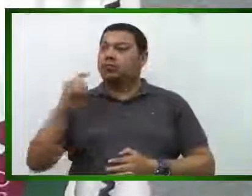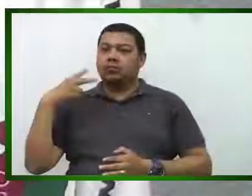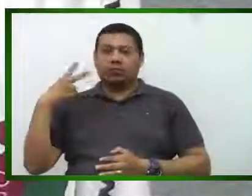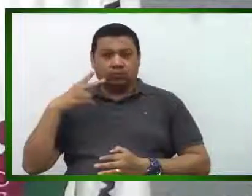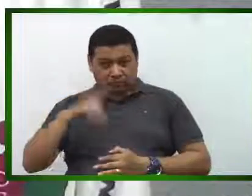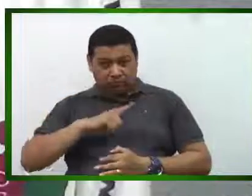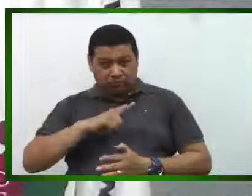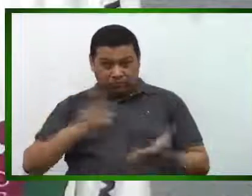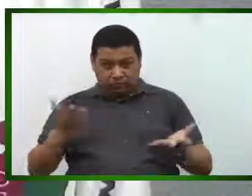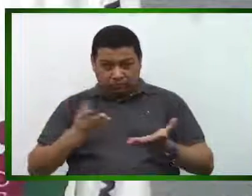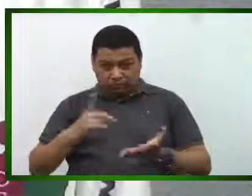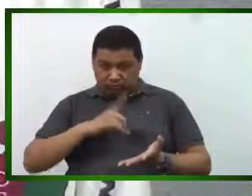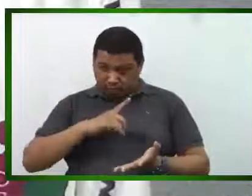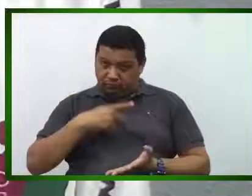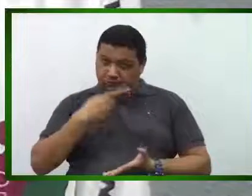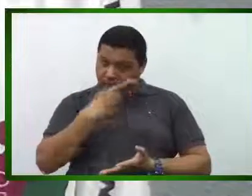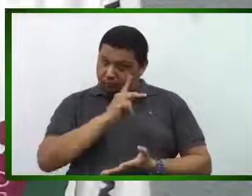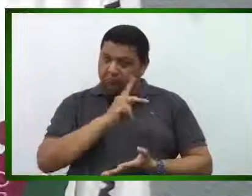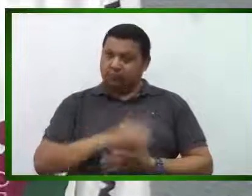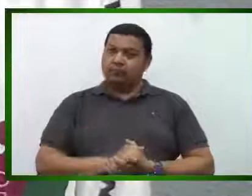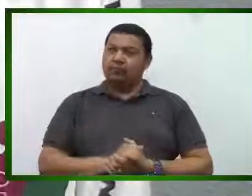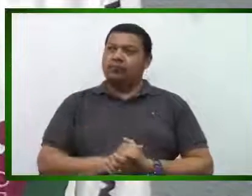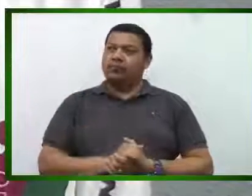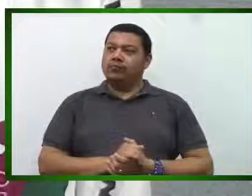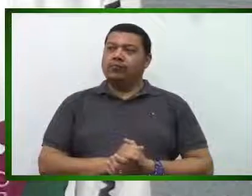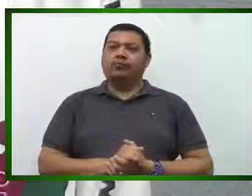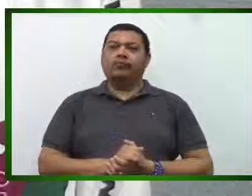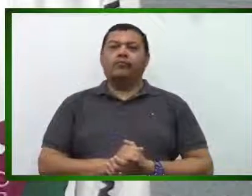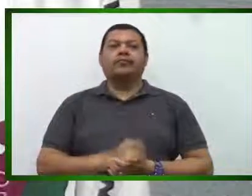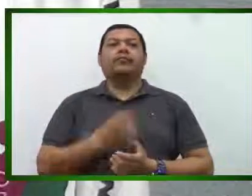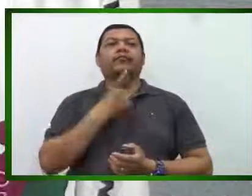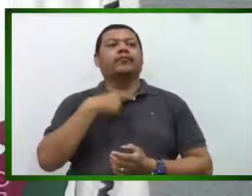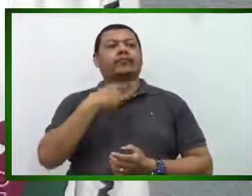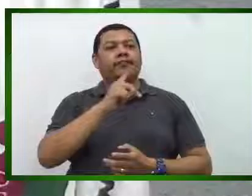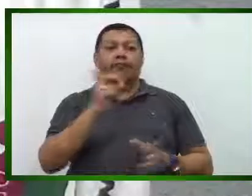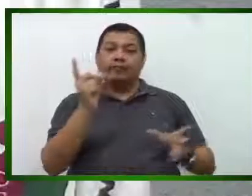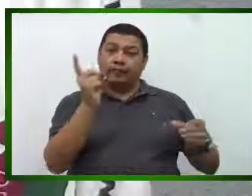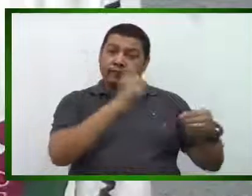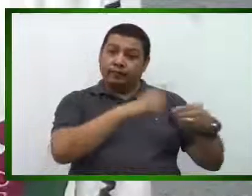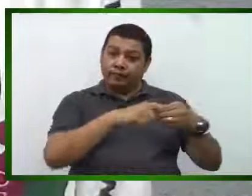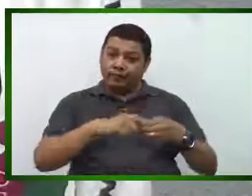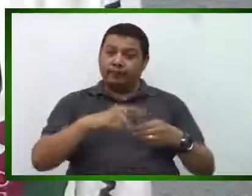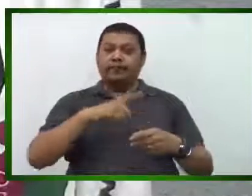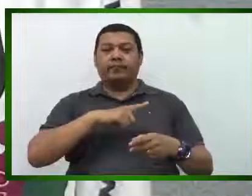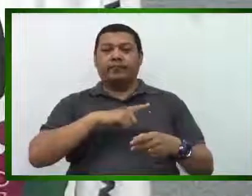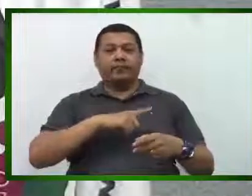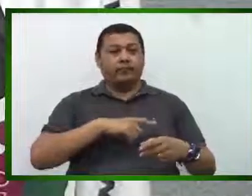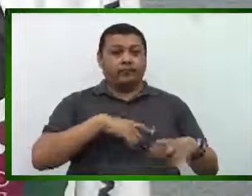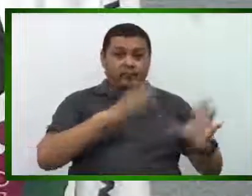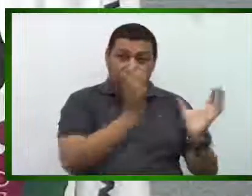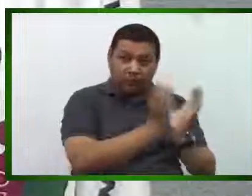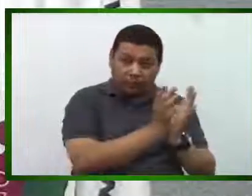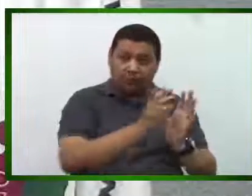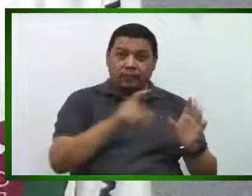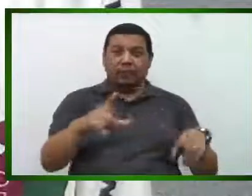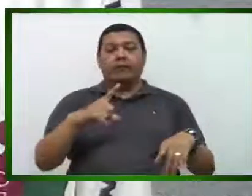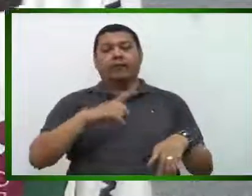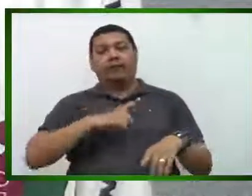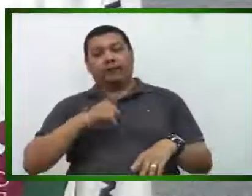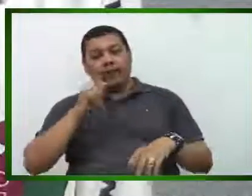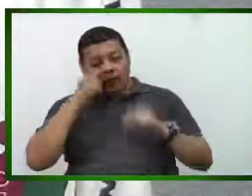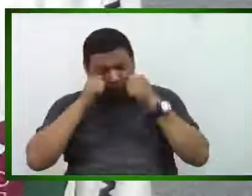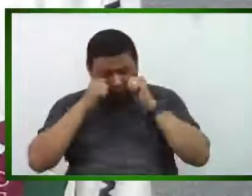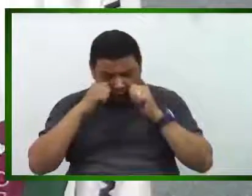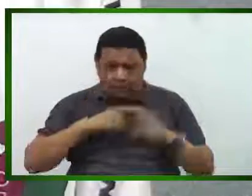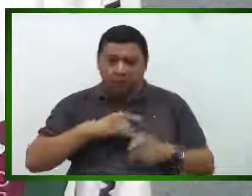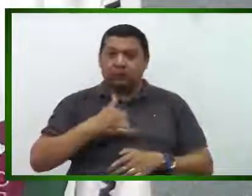estão tem o seu legado, tem a sua parceria, tem o seu choro, tem a sua tristeza, mas